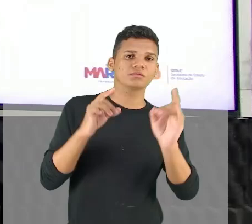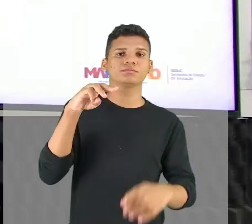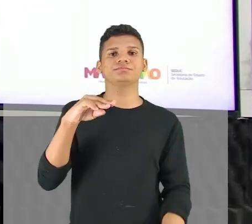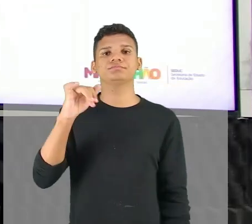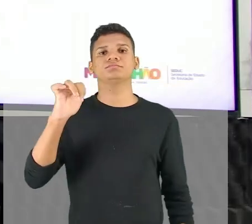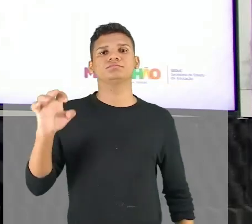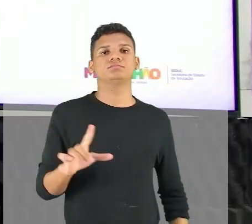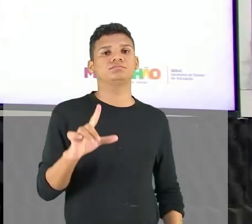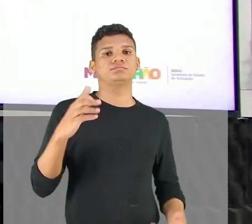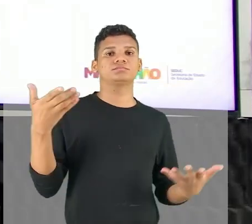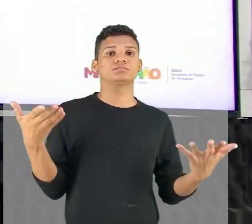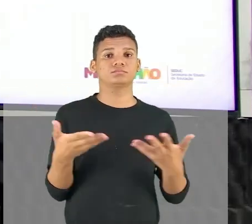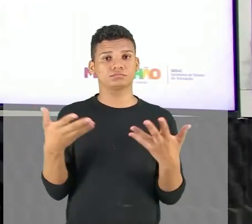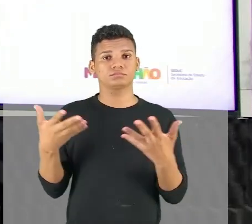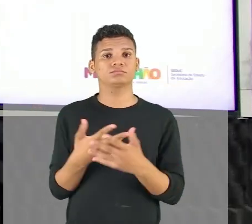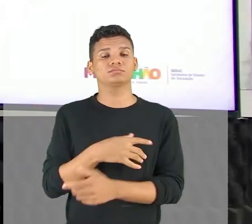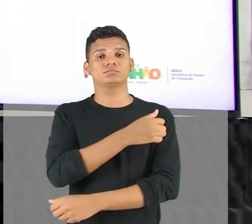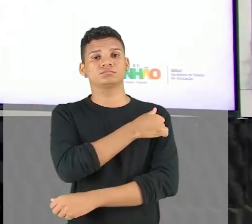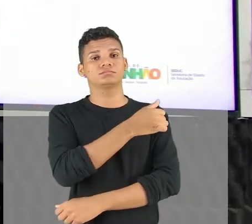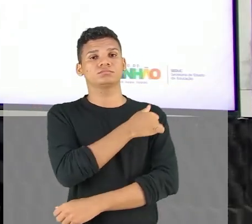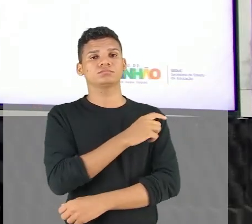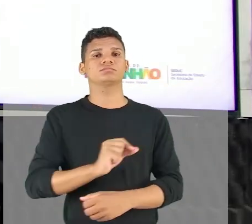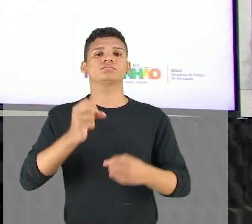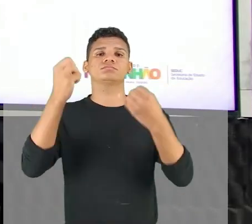também agora, nessas últimas aulas,